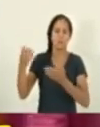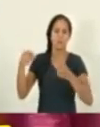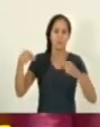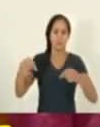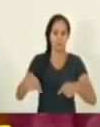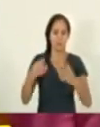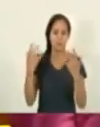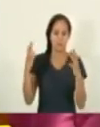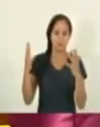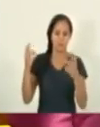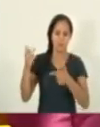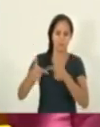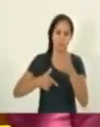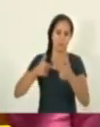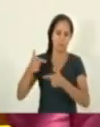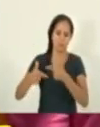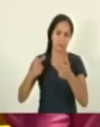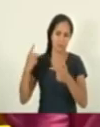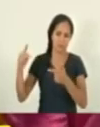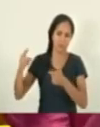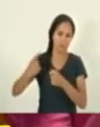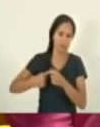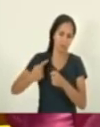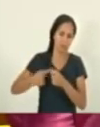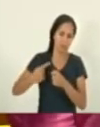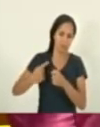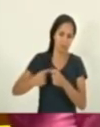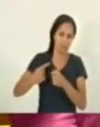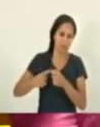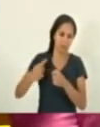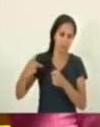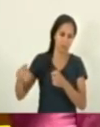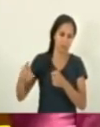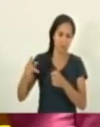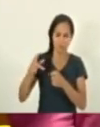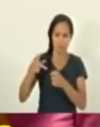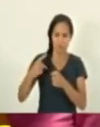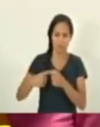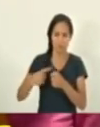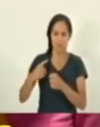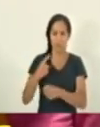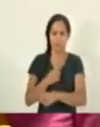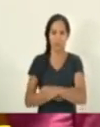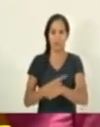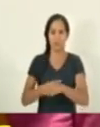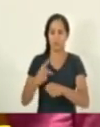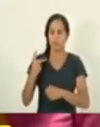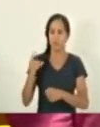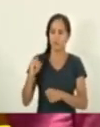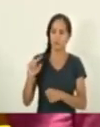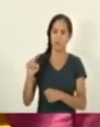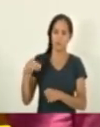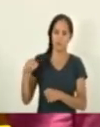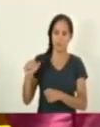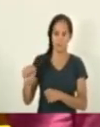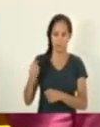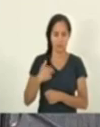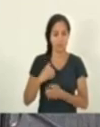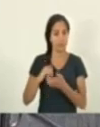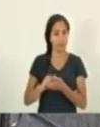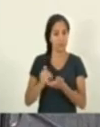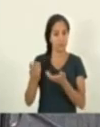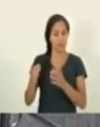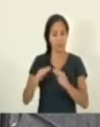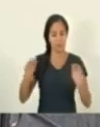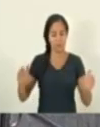pelo belíssimo trabalho que Vossa Excelência vem fazendo no município de Piúma. Muito obrigado, senhor presidente. Feito o registro, cumprimentar o vereador em nome da